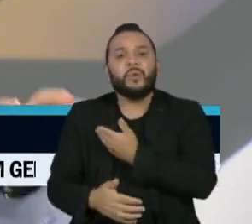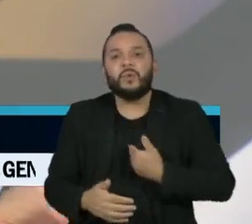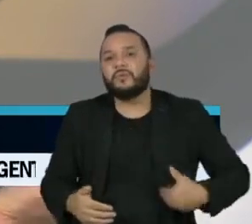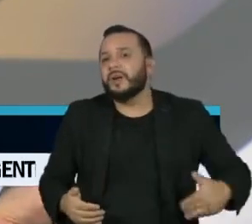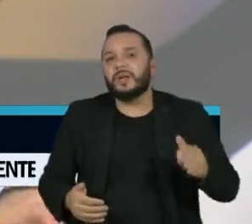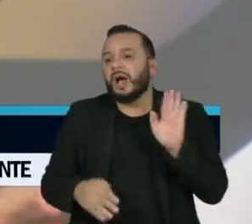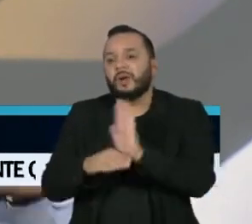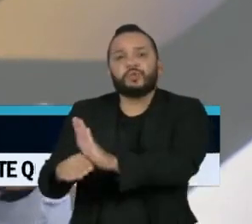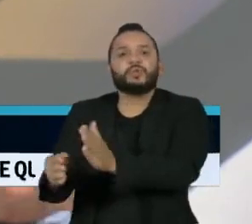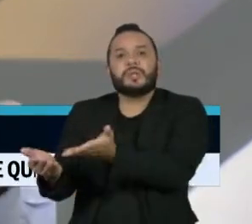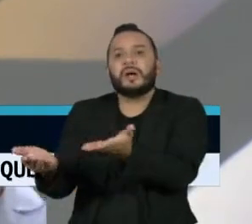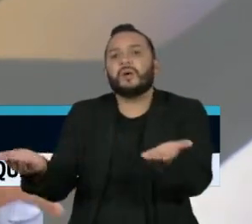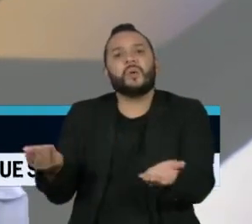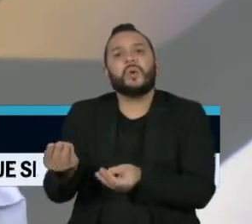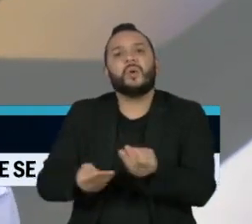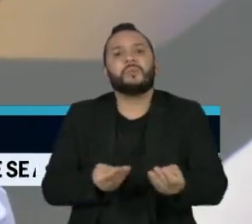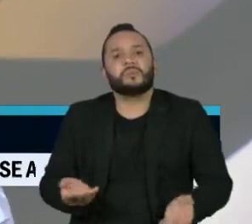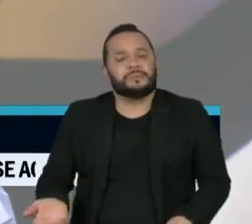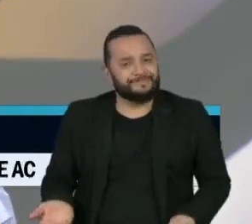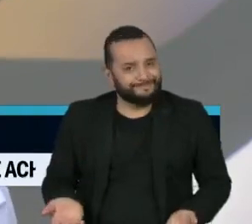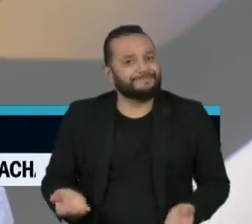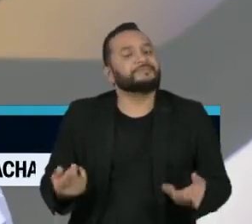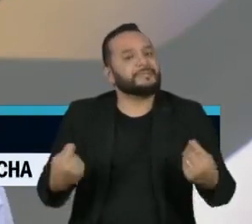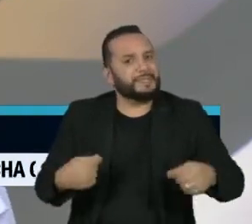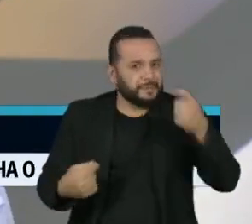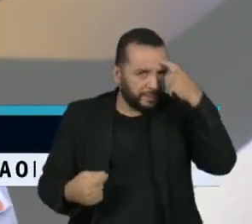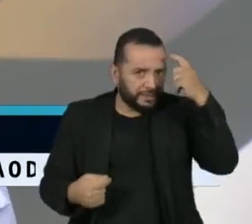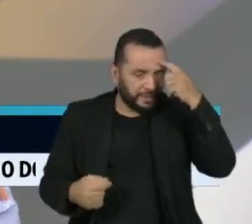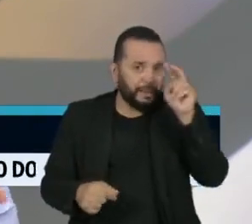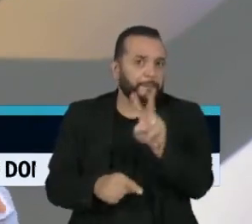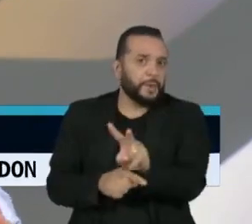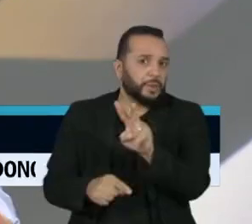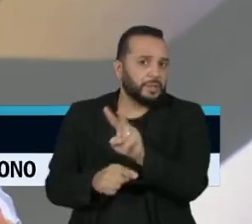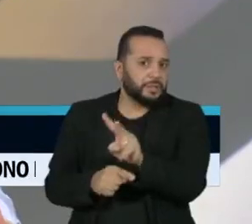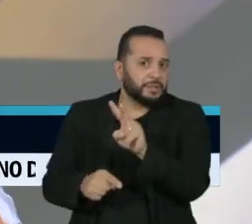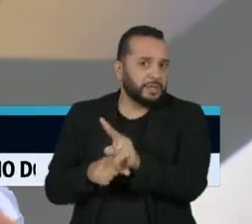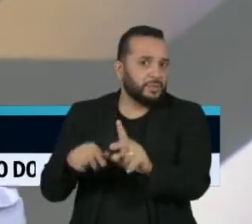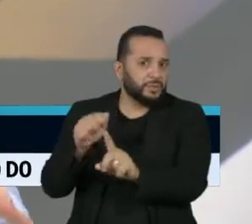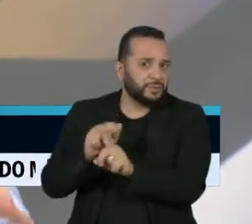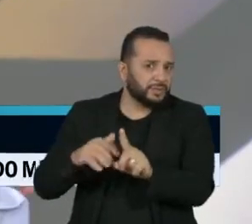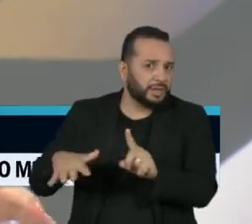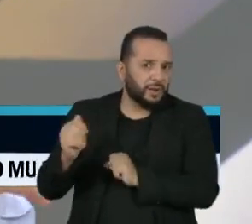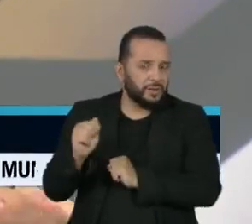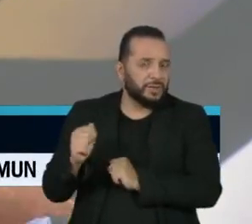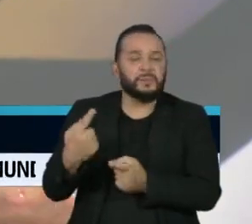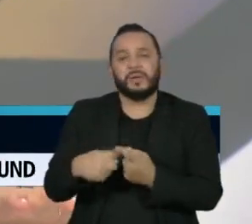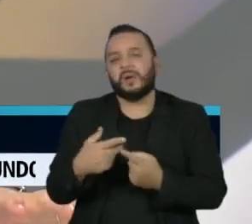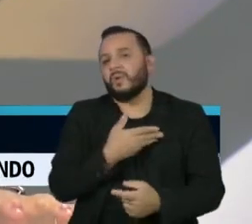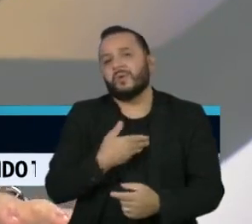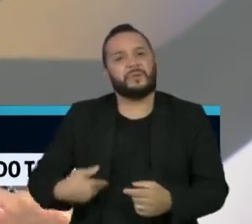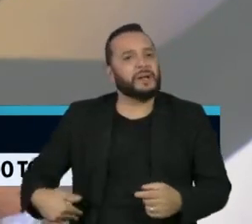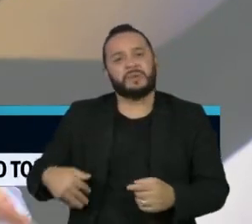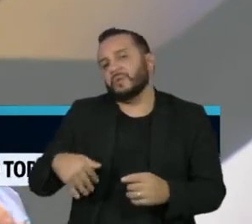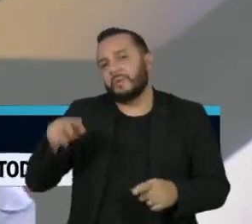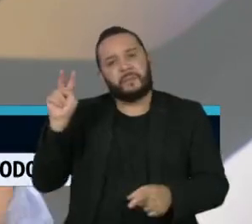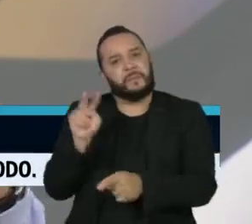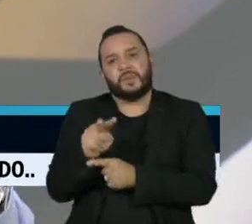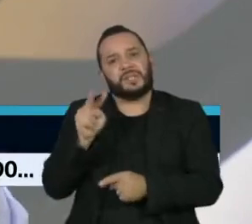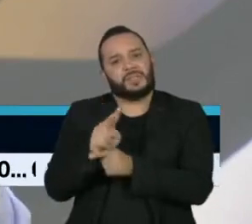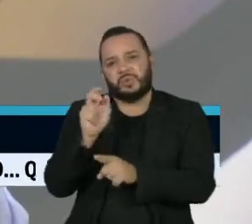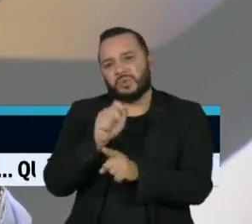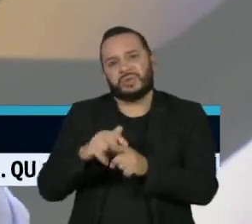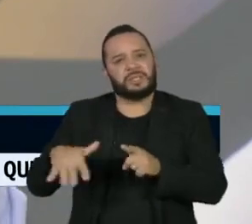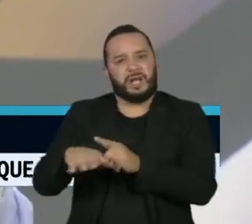diz respeito à proteção social neste governo está jogado na lata do lixo. Tudo